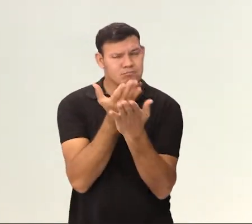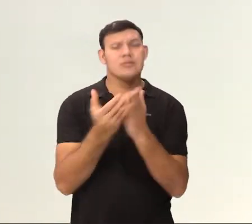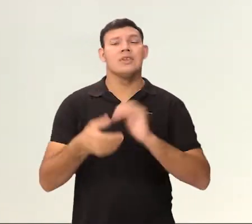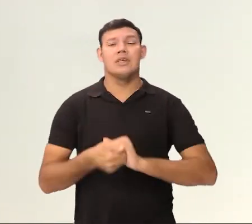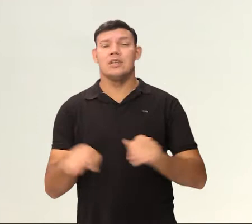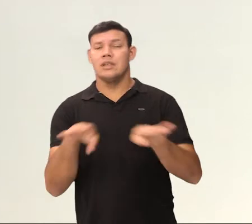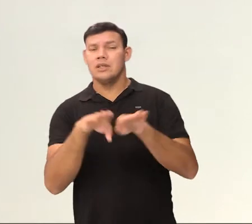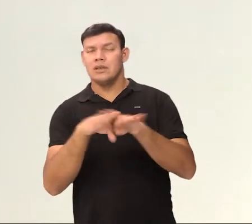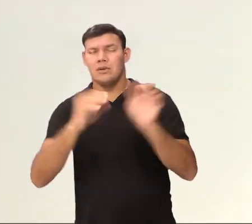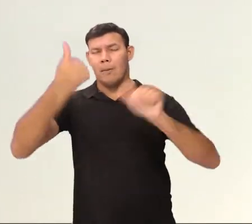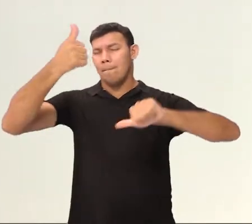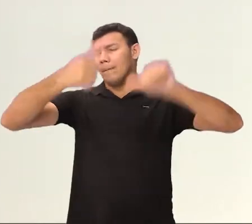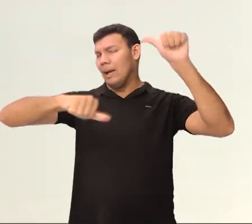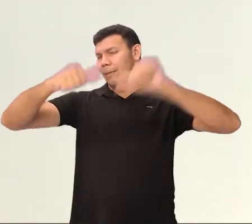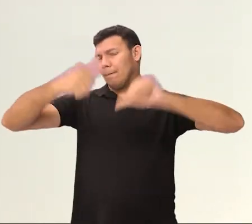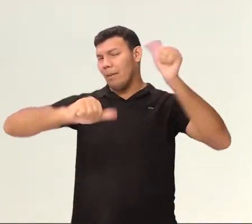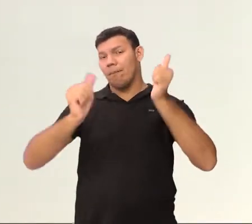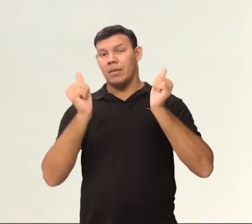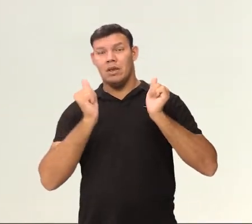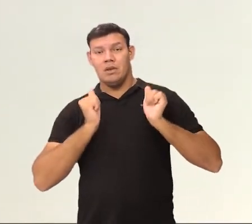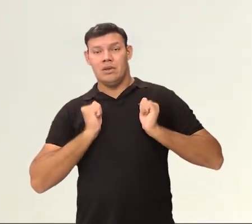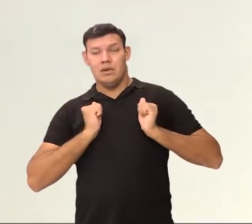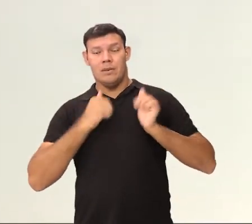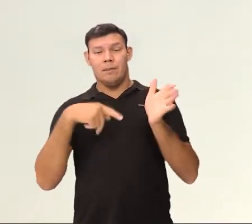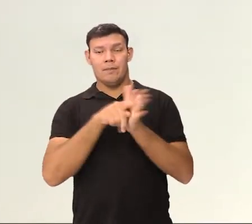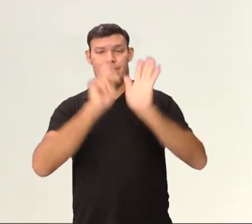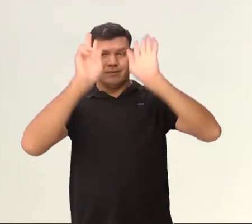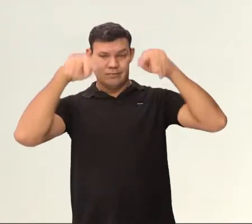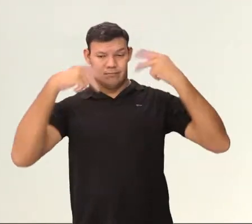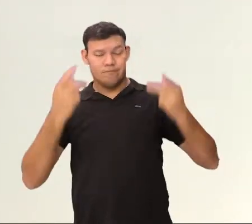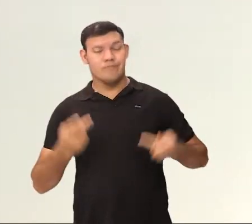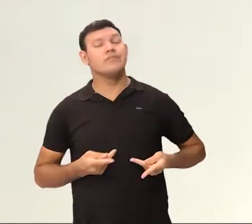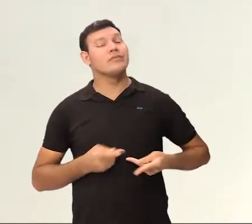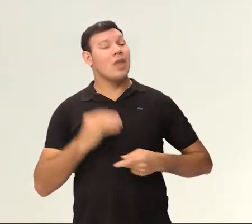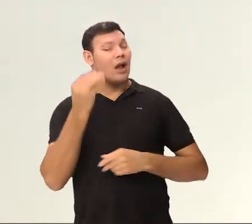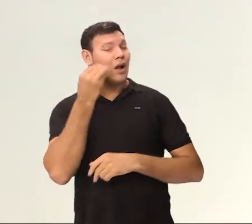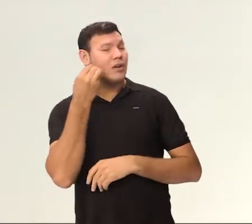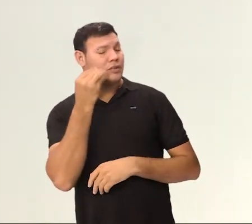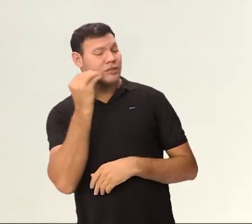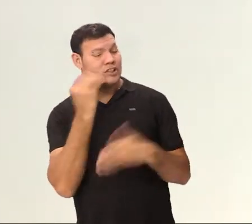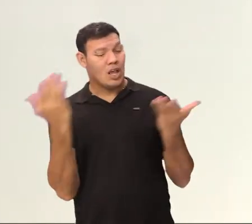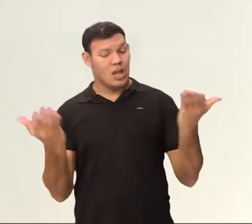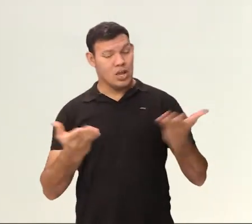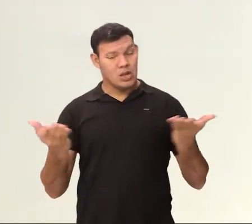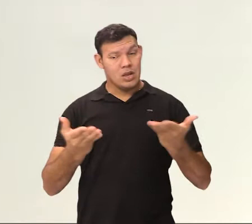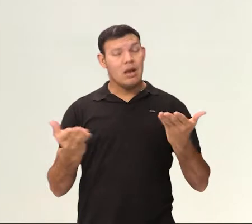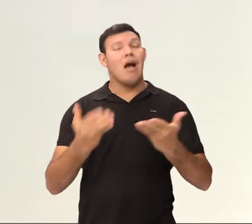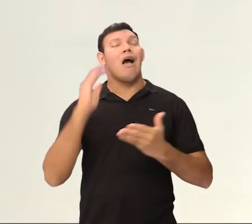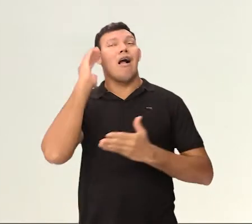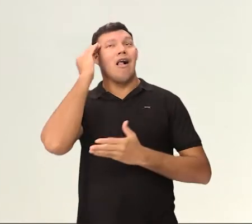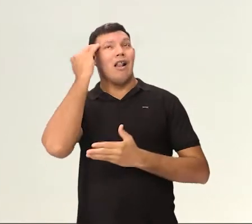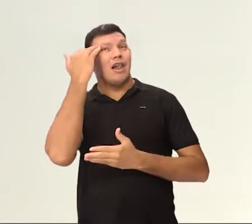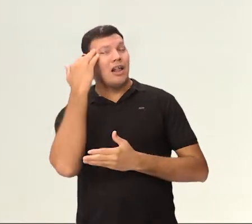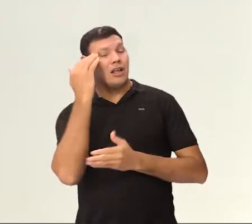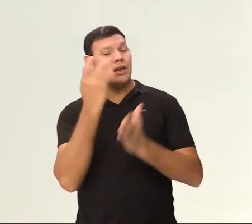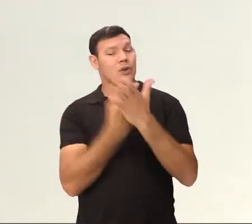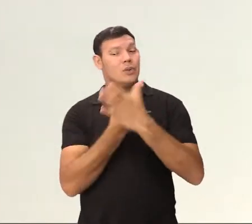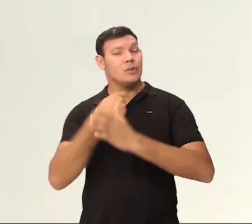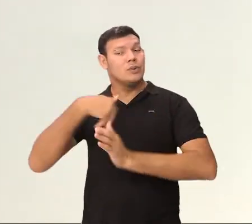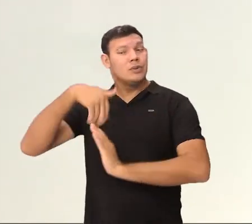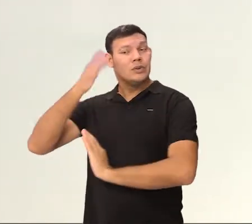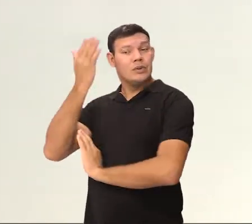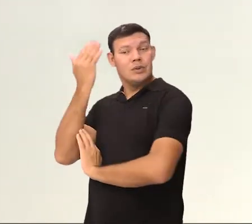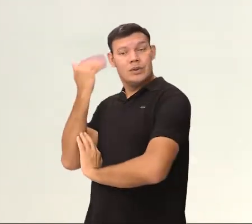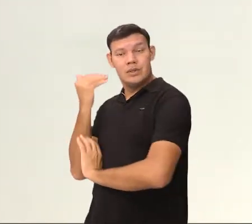vai analisar comportamentos humanos para tentar, no presente, entender acontecimentos do passado,